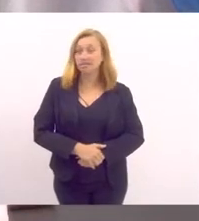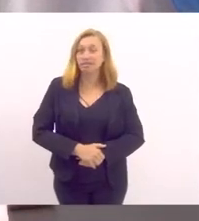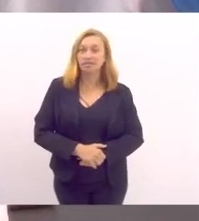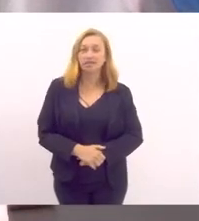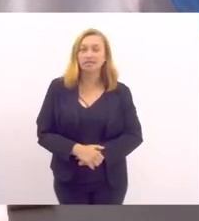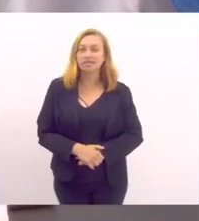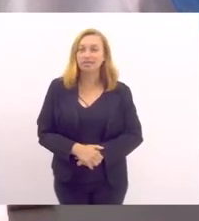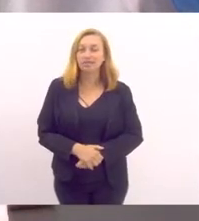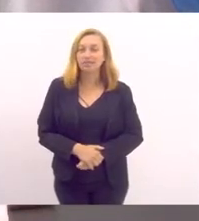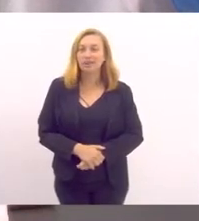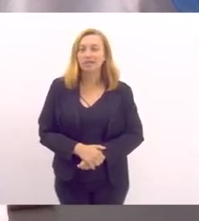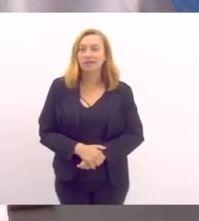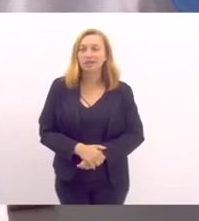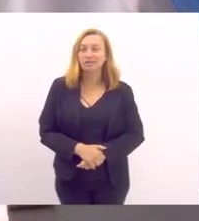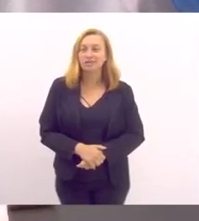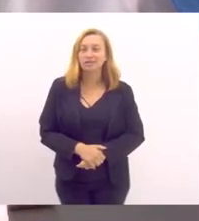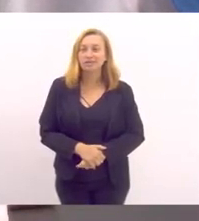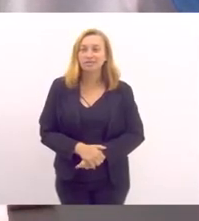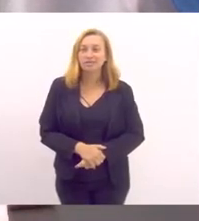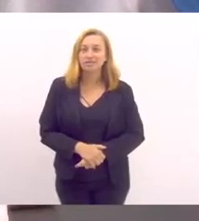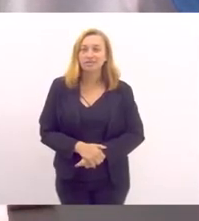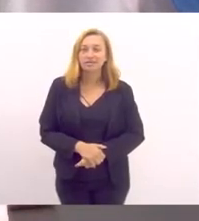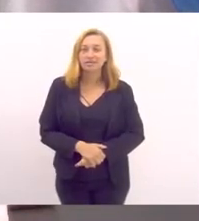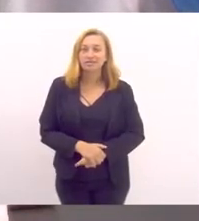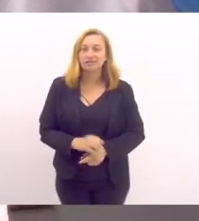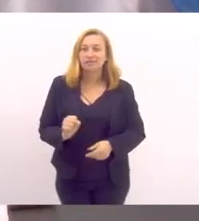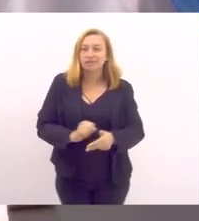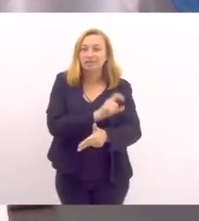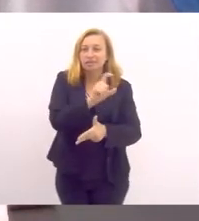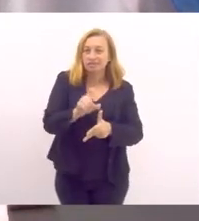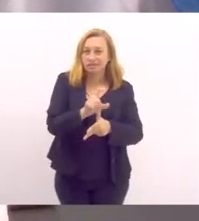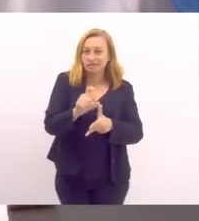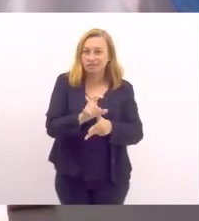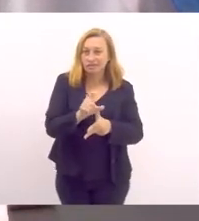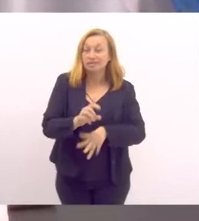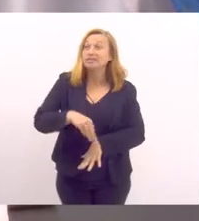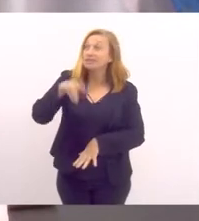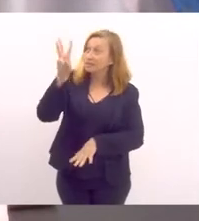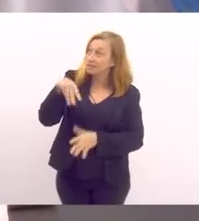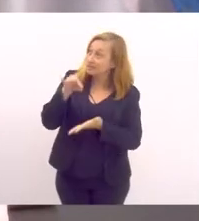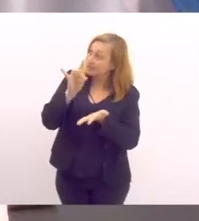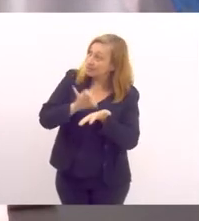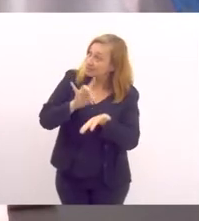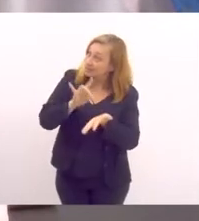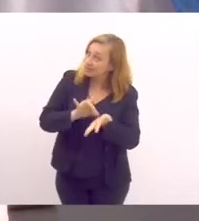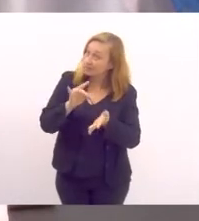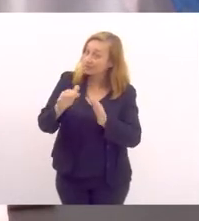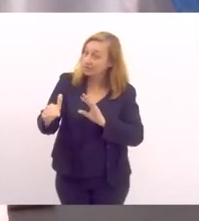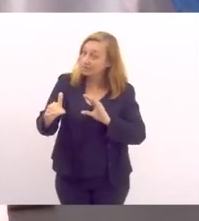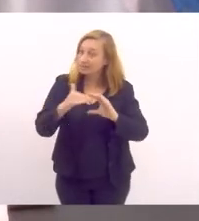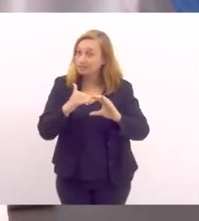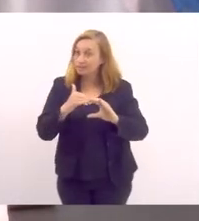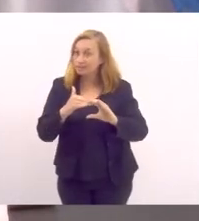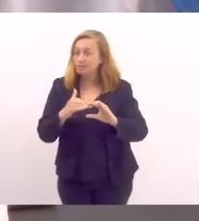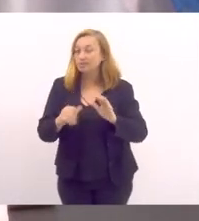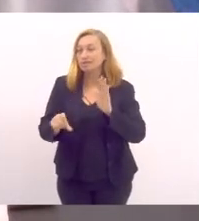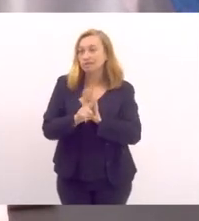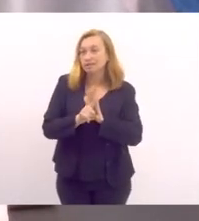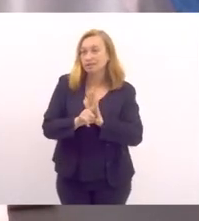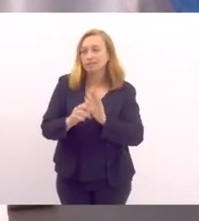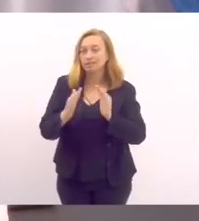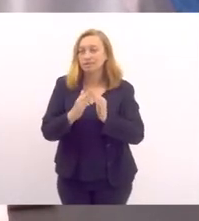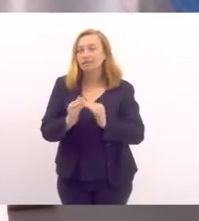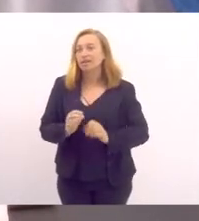aqui representando, né, ao Poder Executivo, quem realmente enviou e mandou aqui a lei para esta